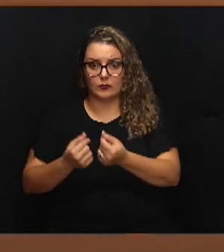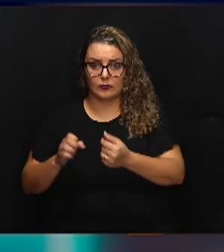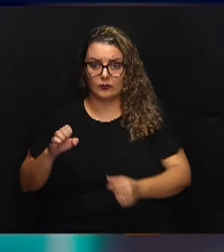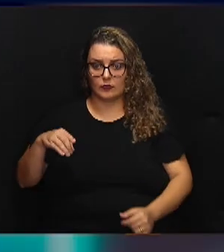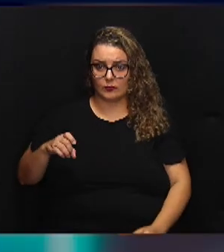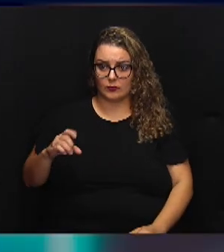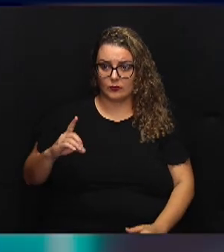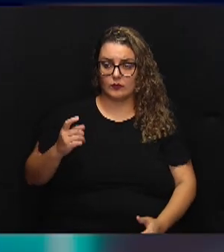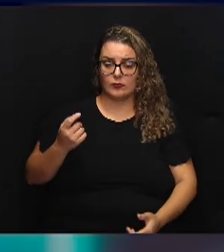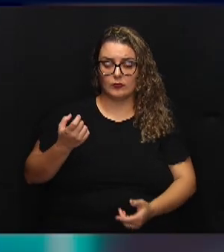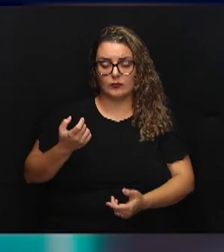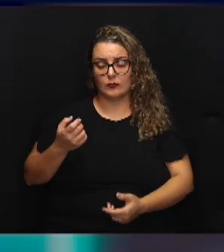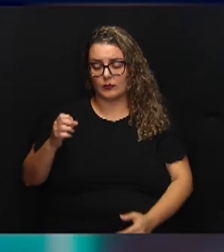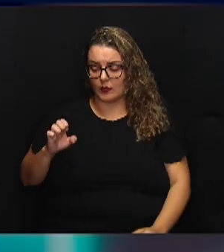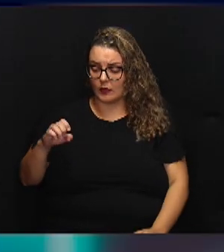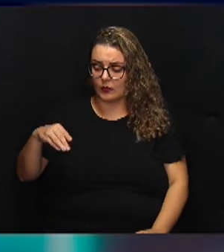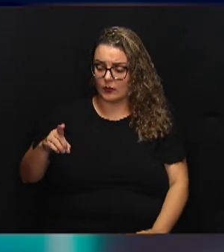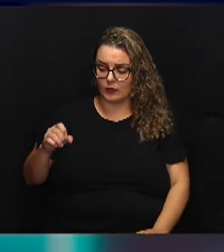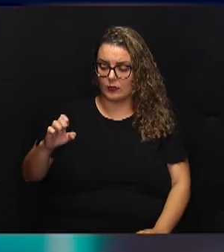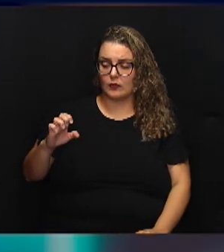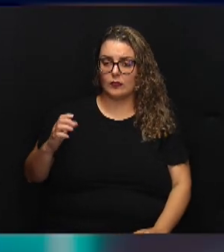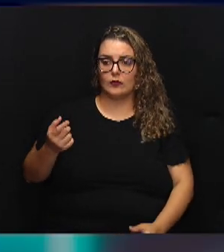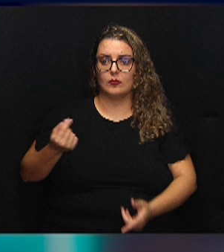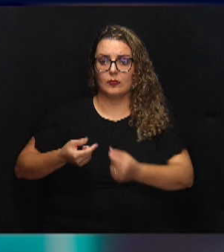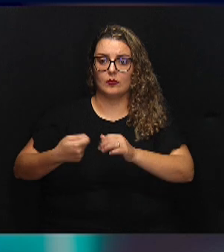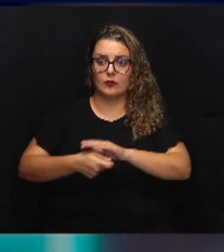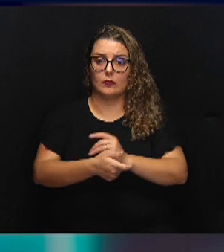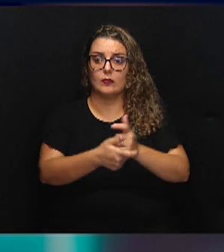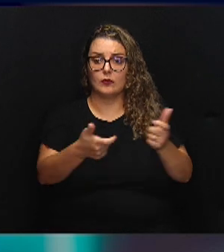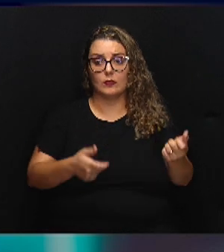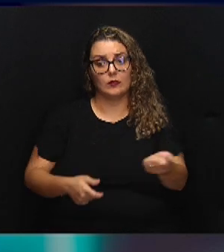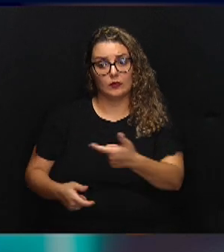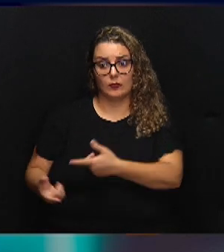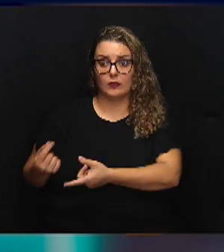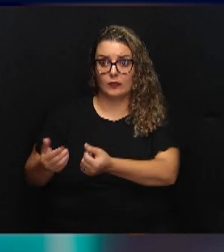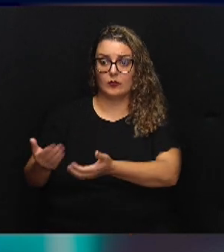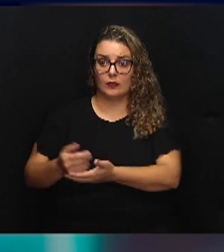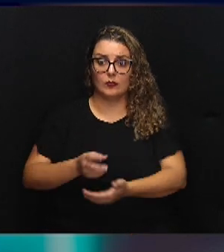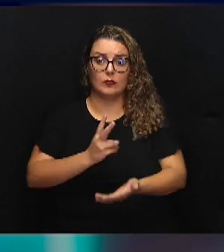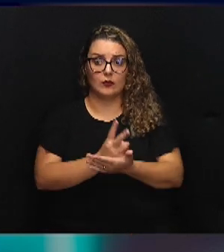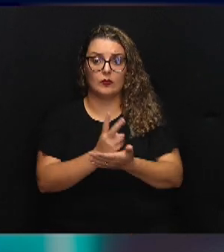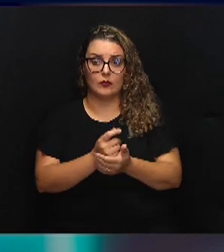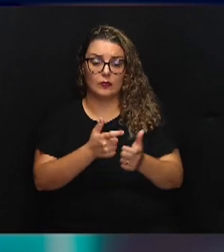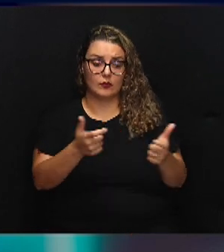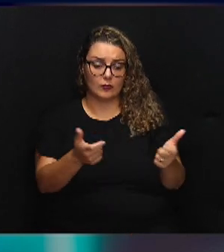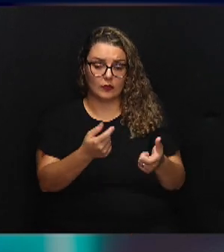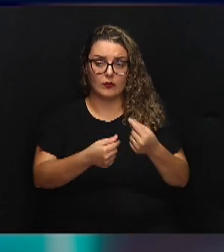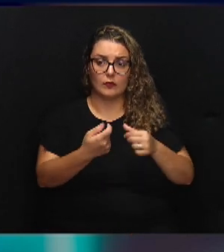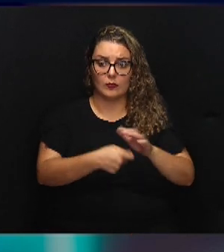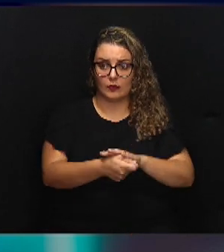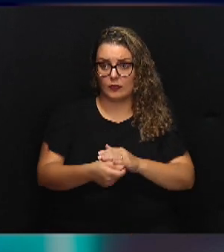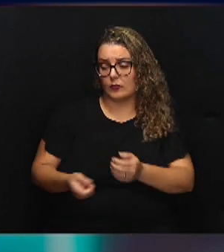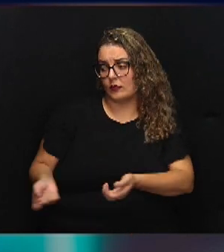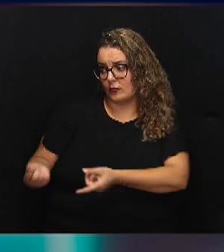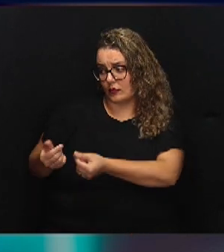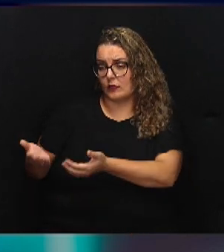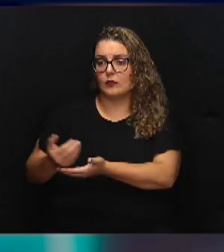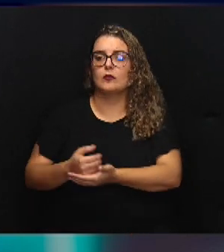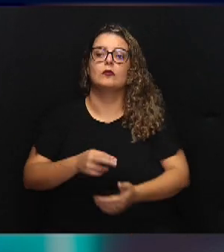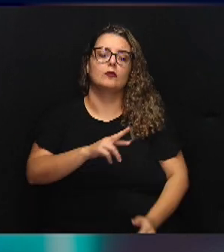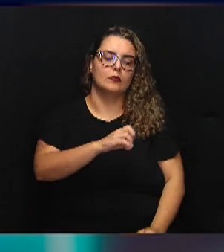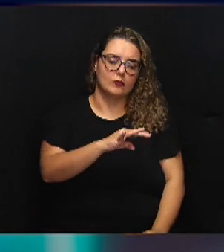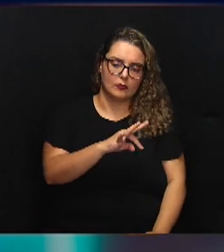INDEC investe, né, no município de Campinas é maior do que esse valor. É sempre maior do que arrecada, né? Como que isso é complementado? Através de receita própria, que